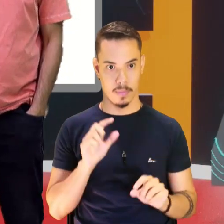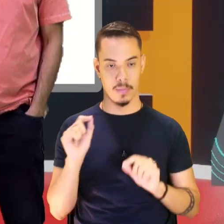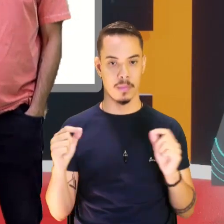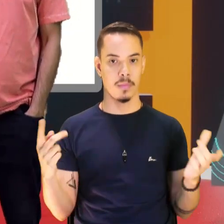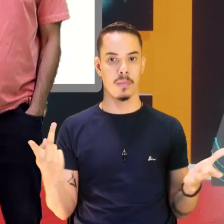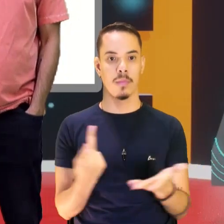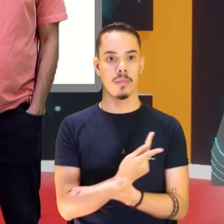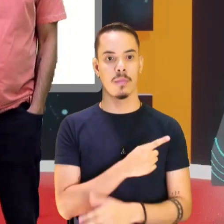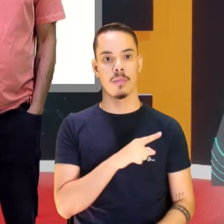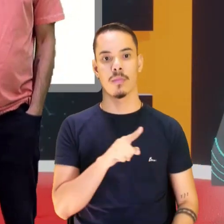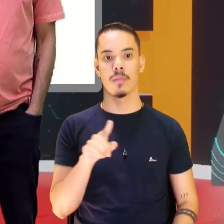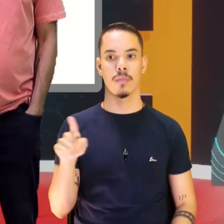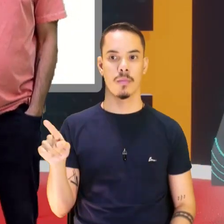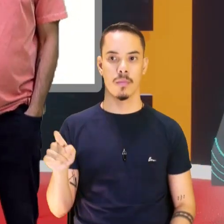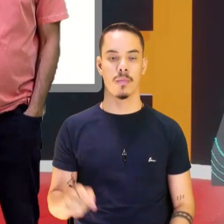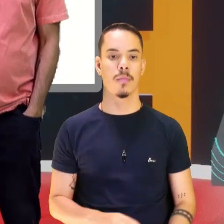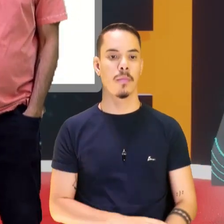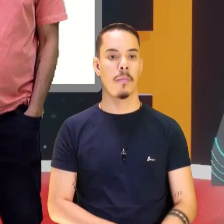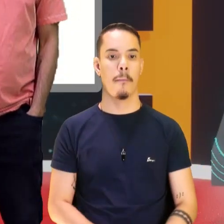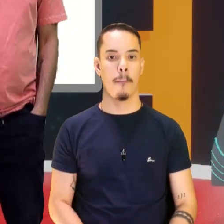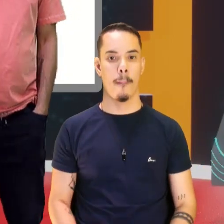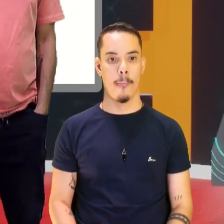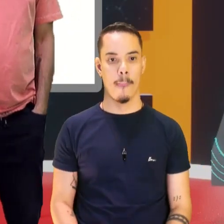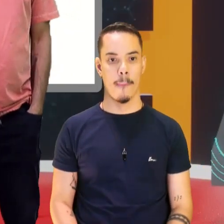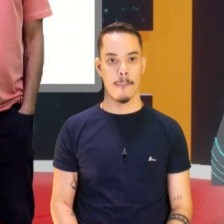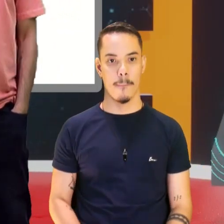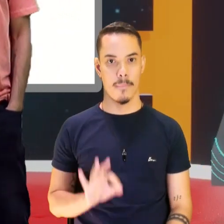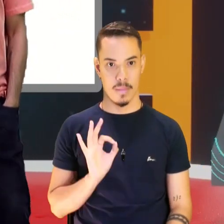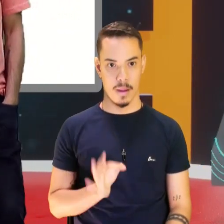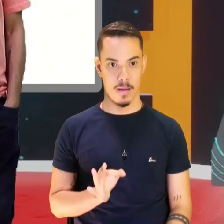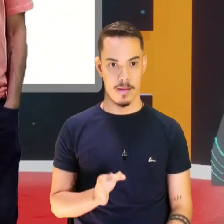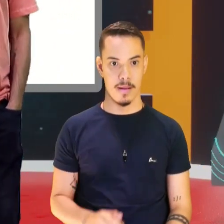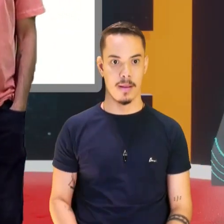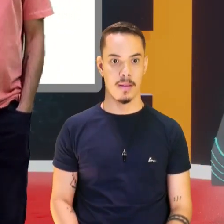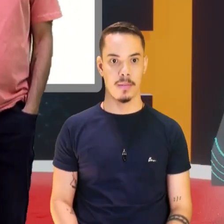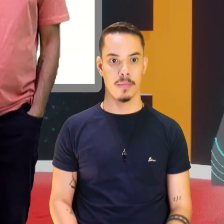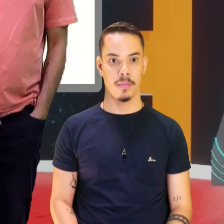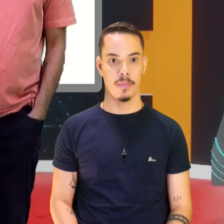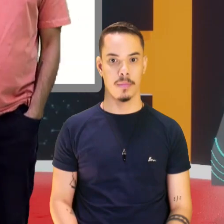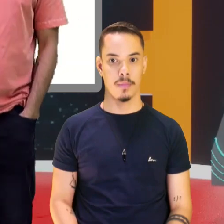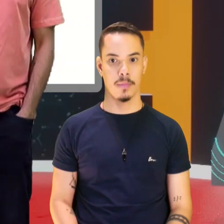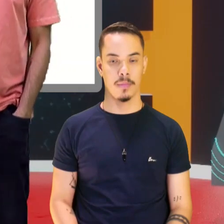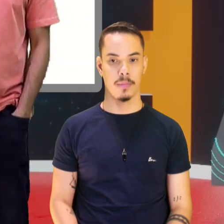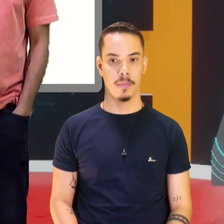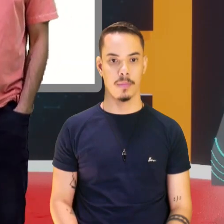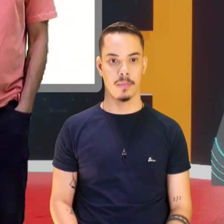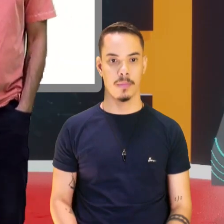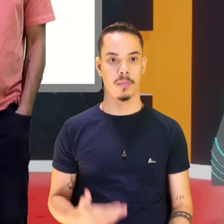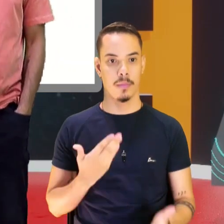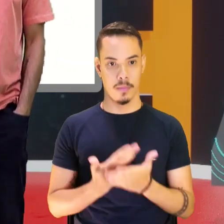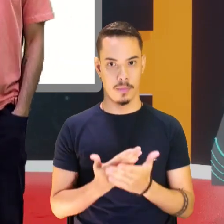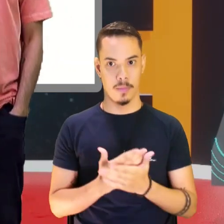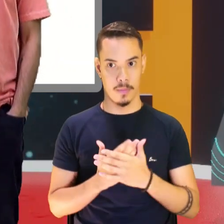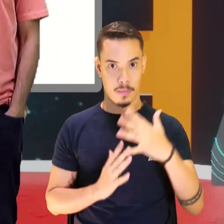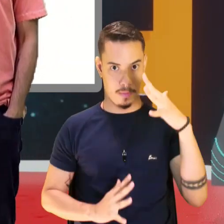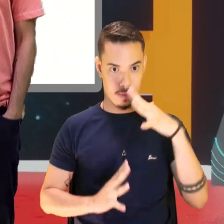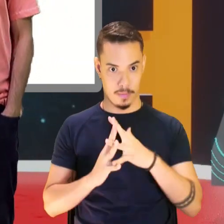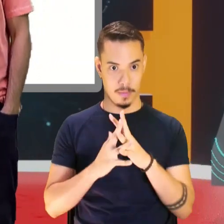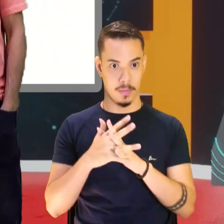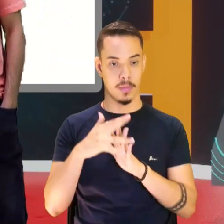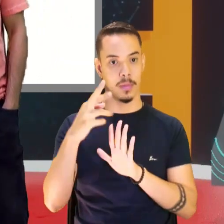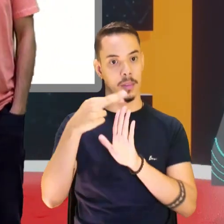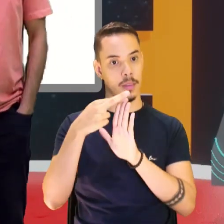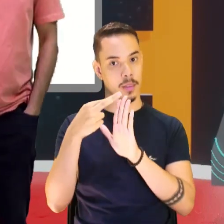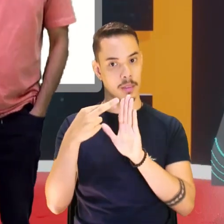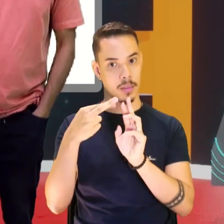quer representar, vai a escala no mapa aí também, tá bom? Beleza? Beleza. Uma aula top, né? A regra de 3